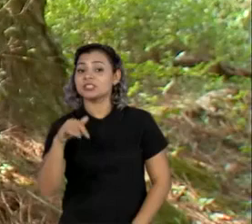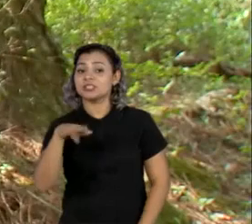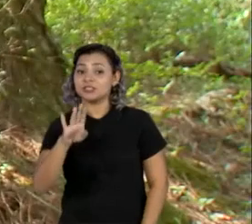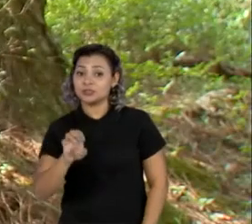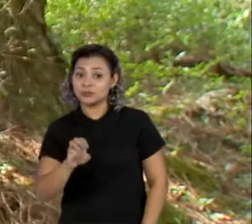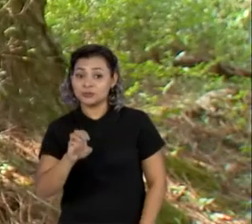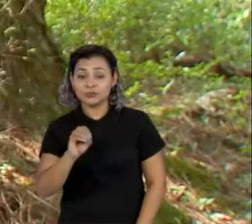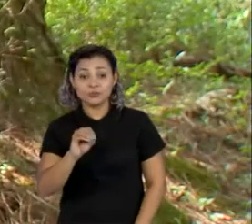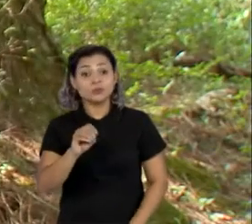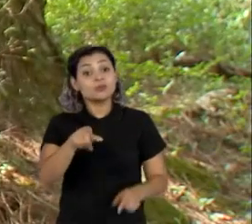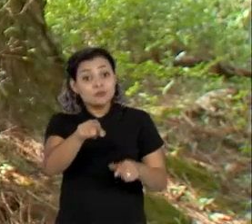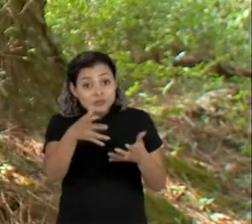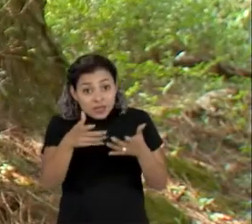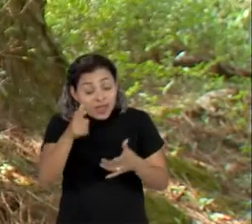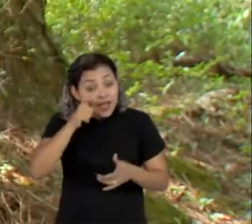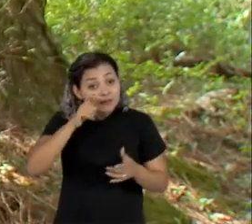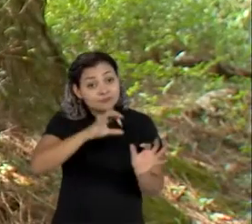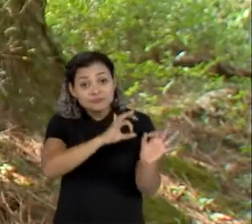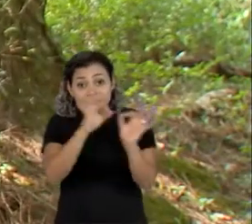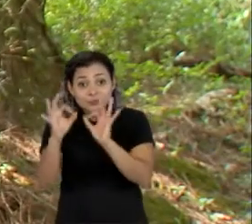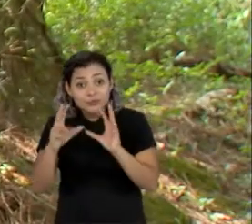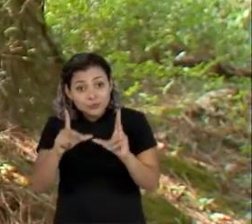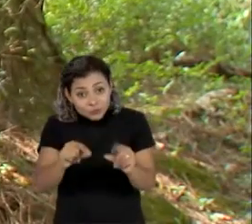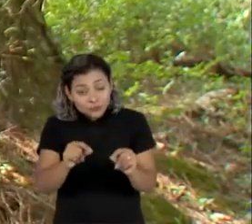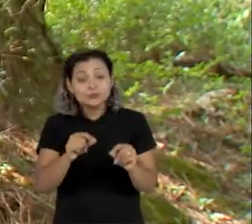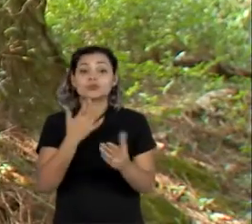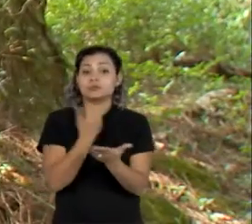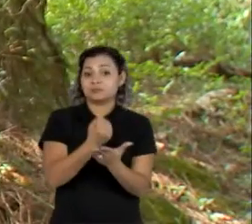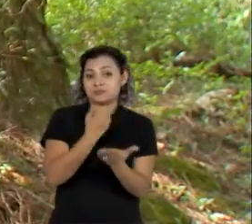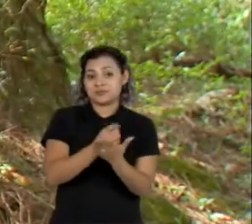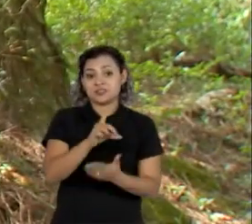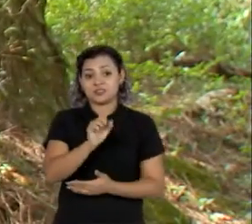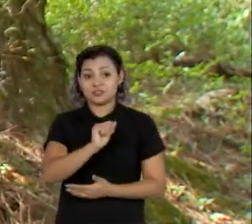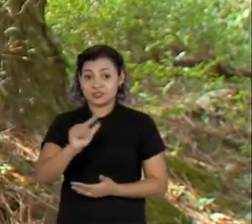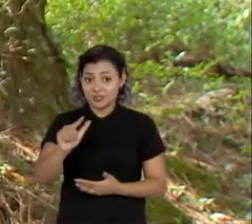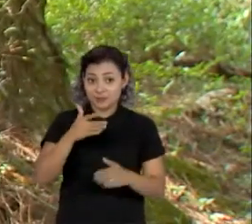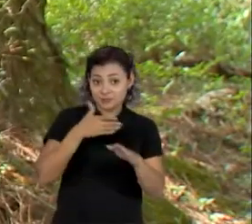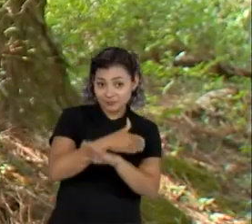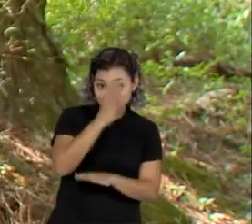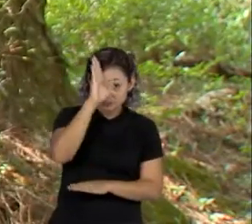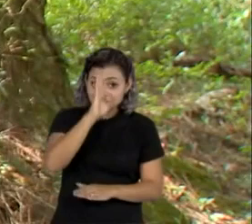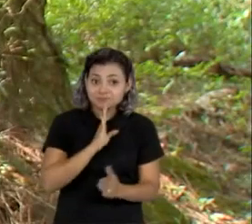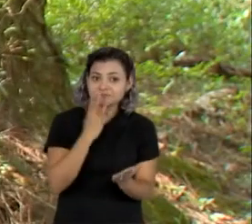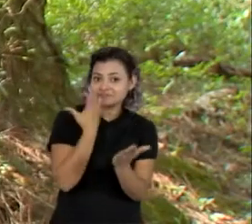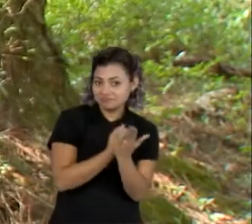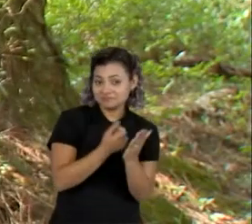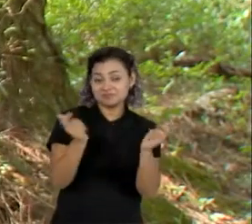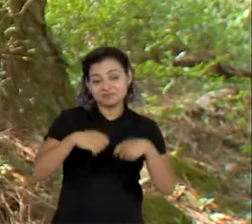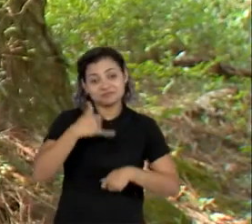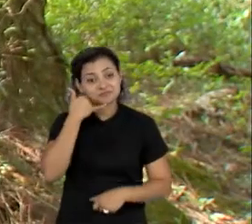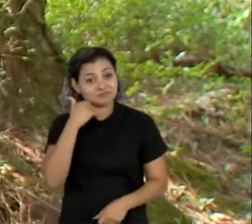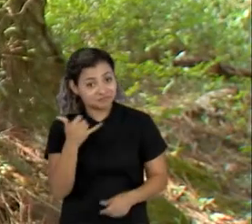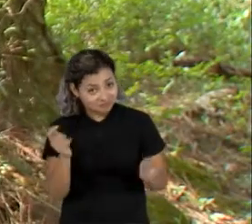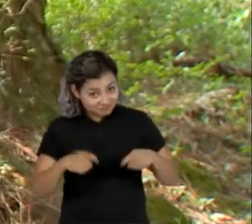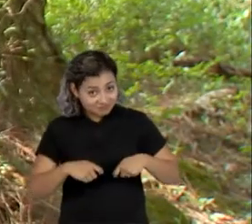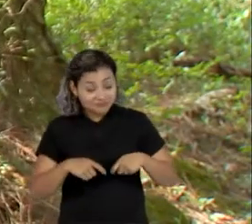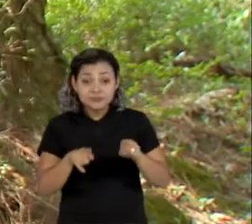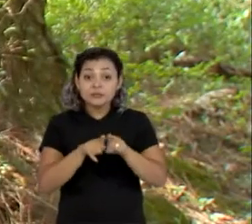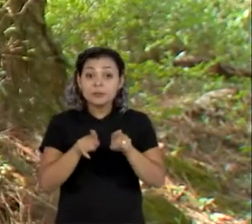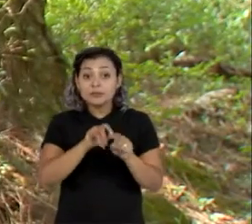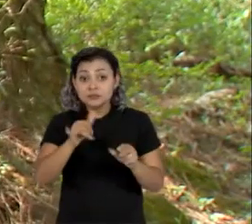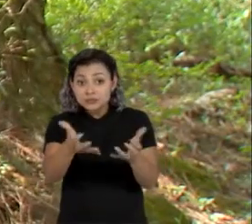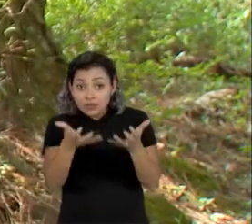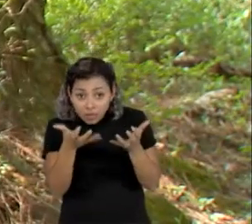E se quiser rever as reportagens, é só entrar no Cultura Digital. Baixe o aplicativo gratuitamente no celular. Ou então,